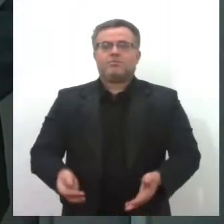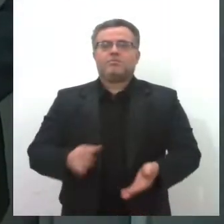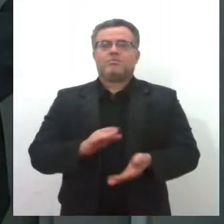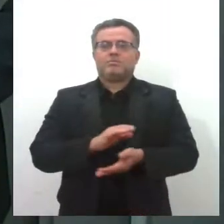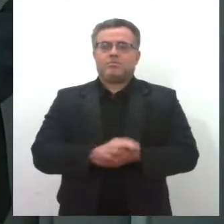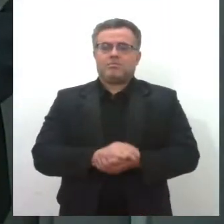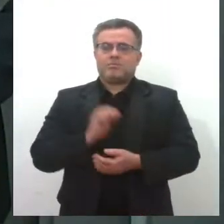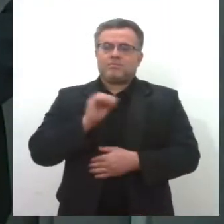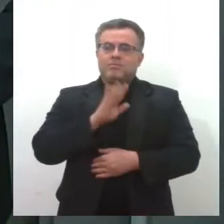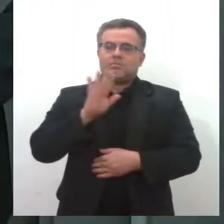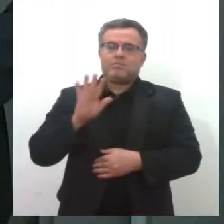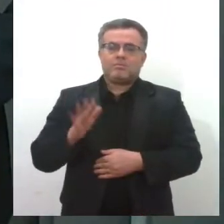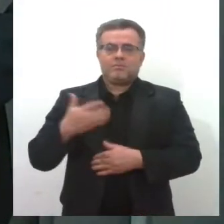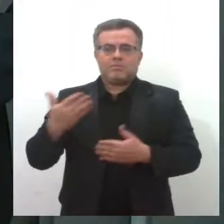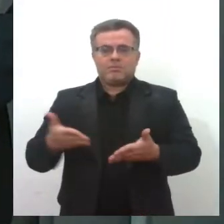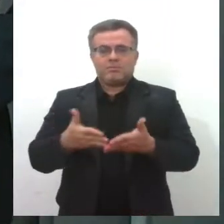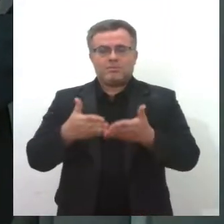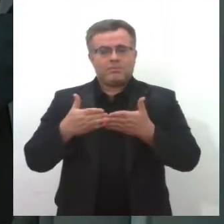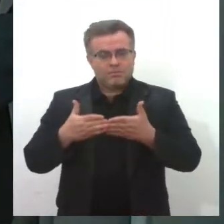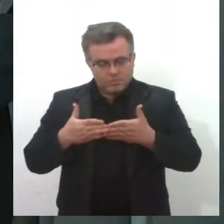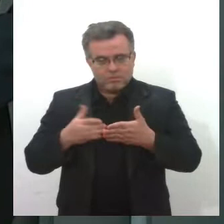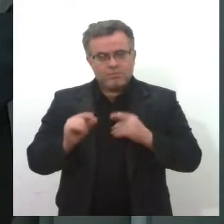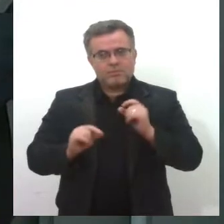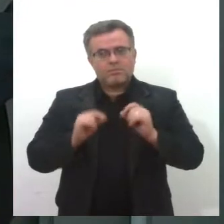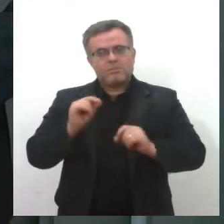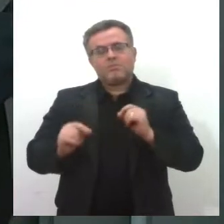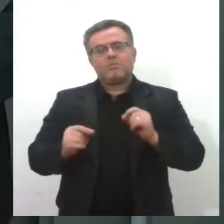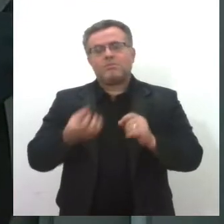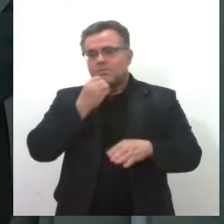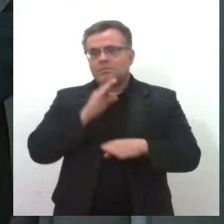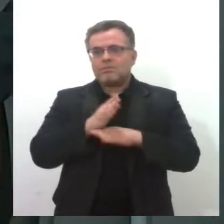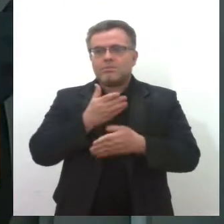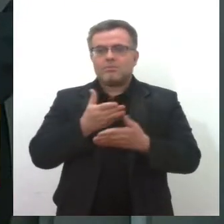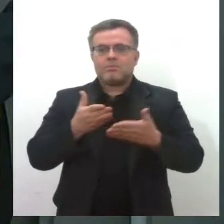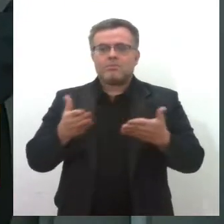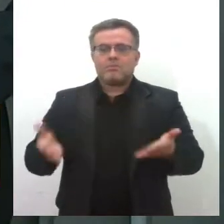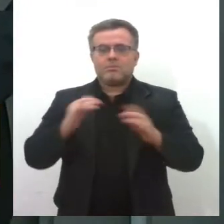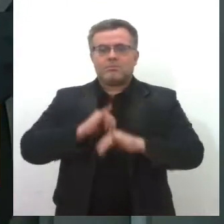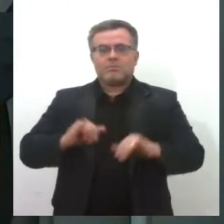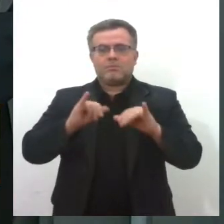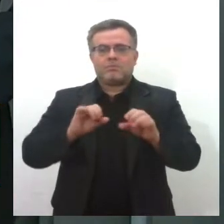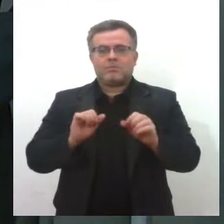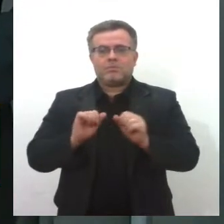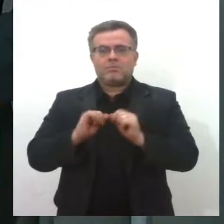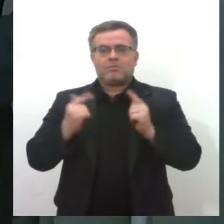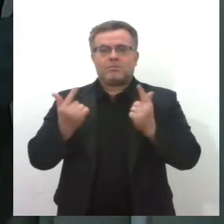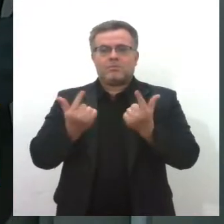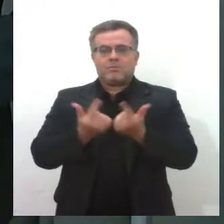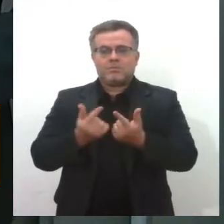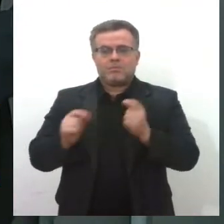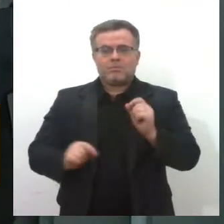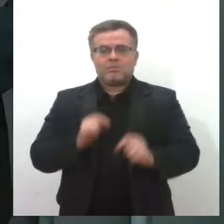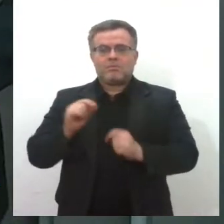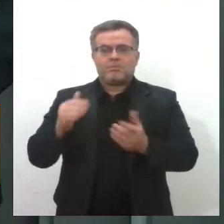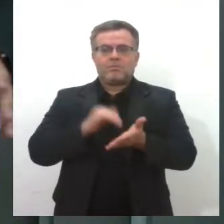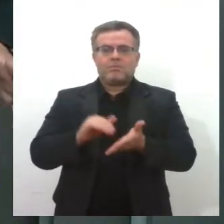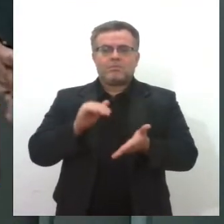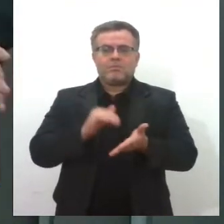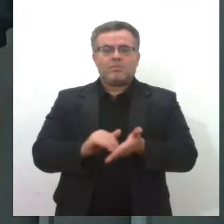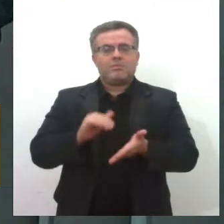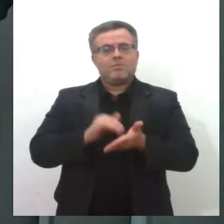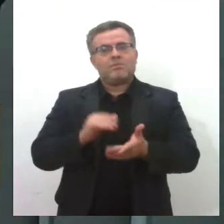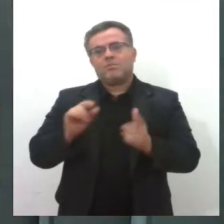Olá, peço licença para entrar em sua residência com as informações do Legislativo Sergipano. E o secretário de Estado da Fazenda,